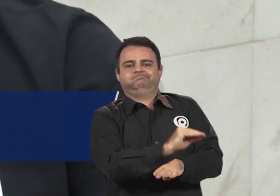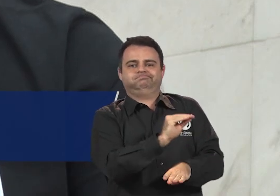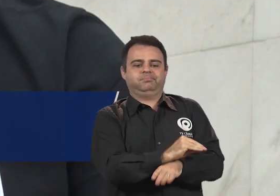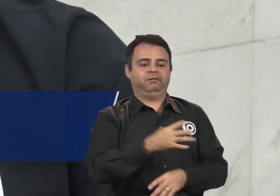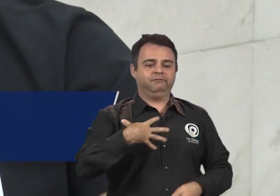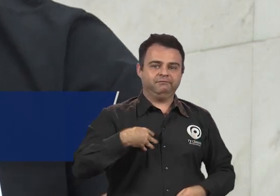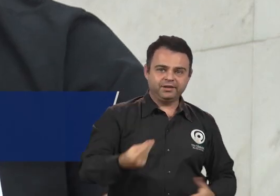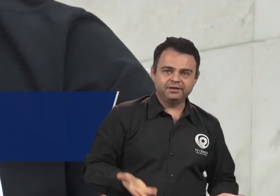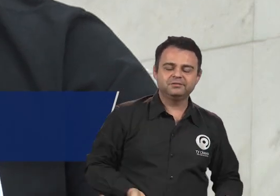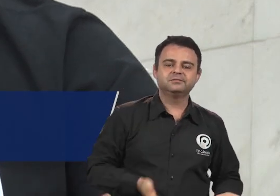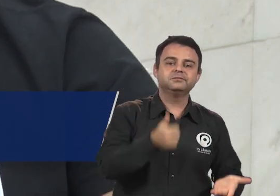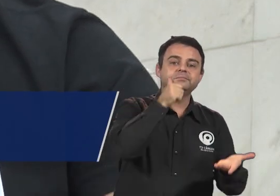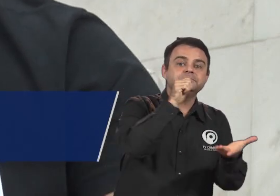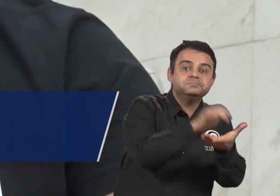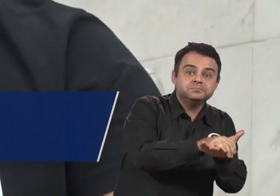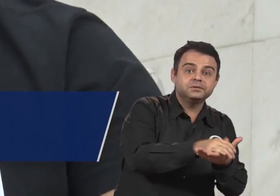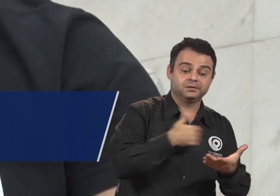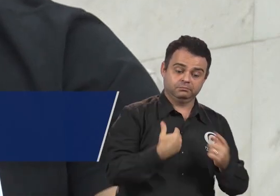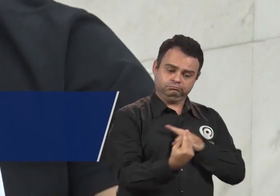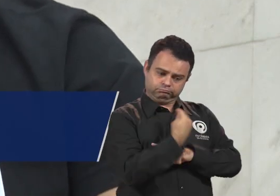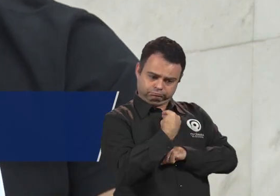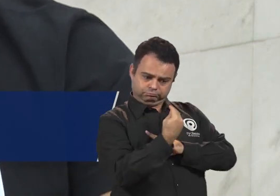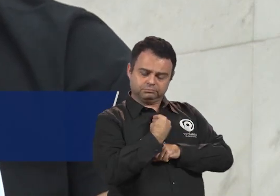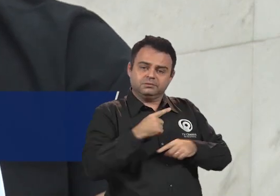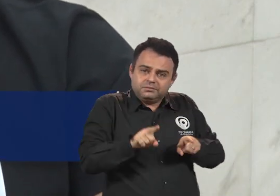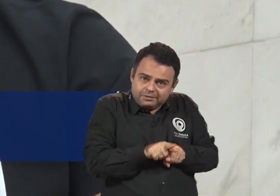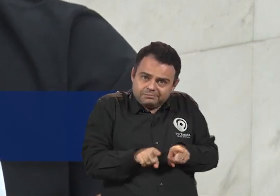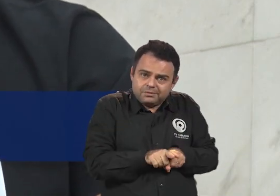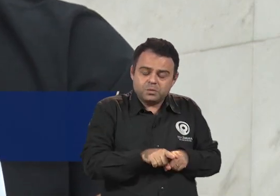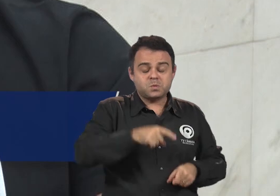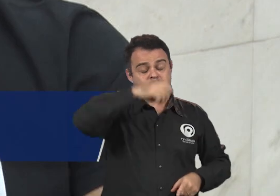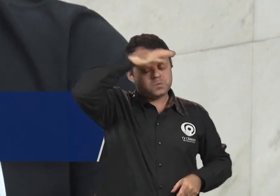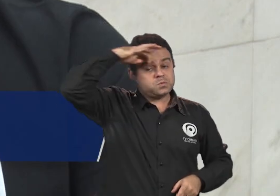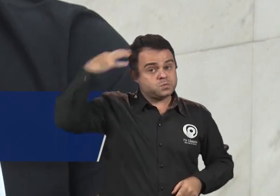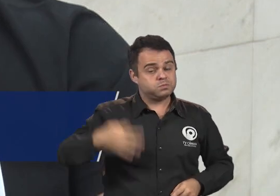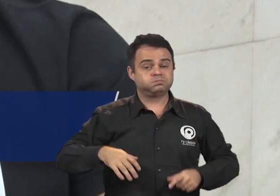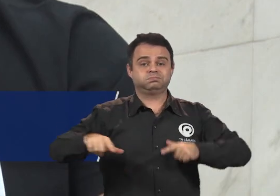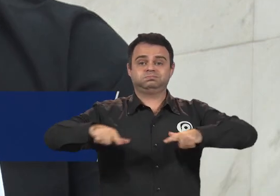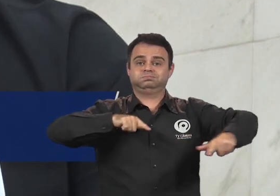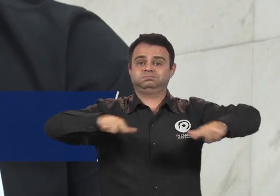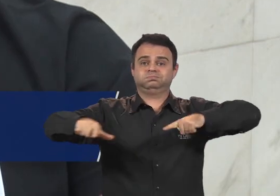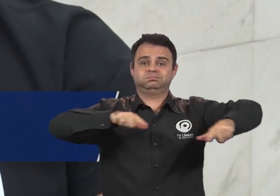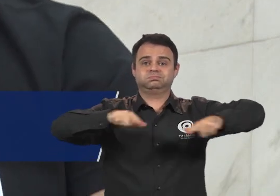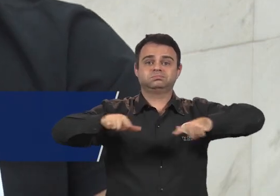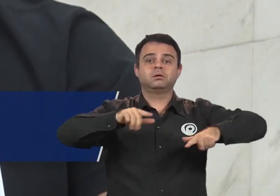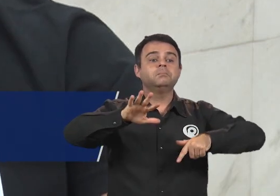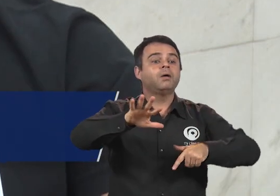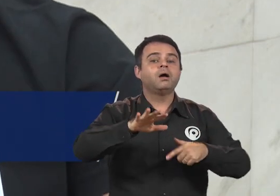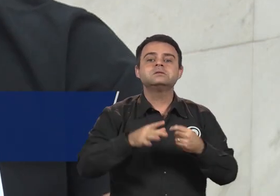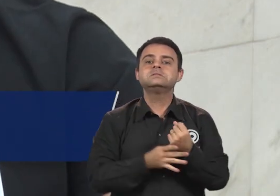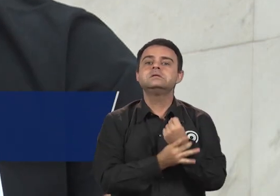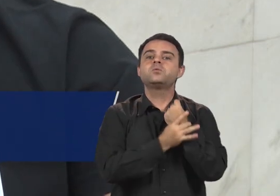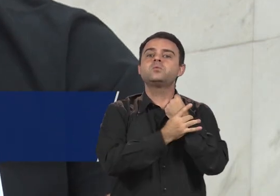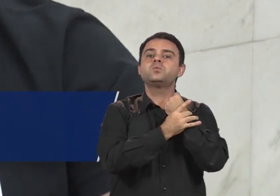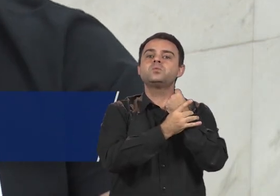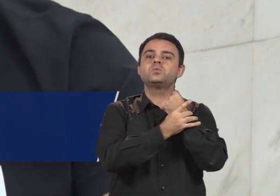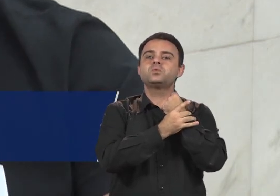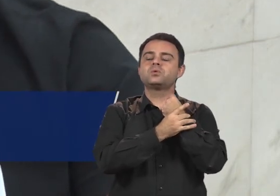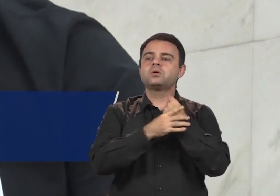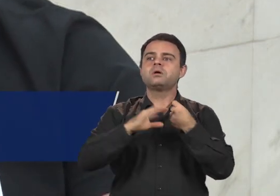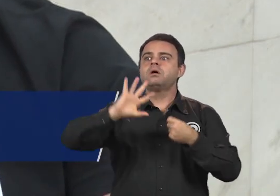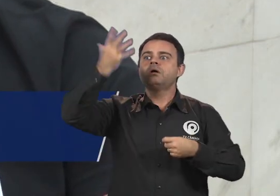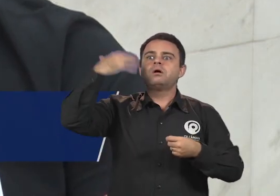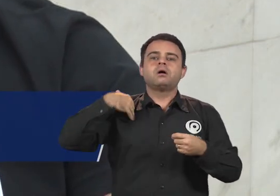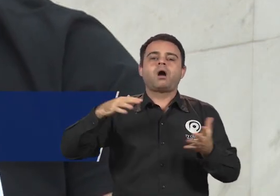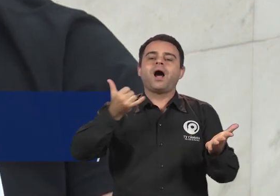sustenta o filho, a esposa, até próprio ele mesmo, ele está praticando uma atividade que ele não tem segurança jurídica nenhuma. Se ele sofre